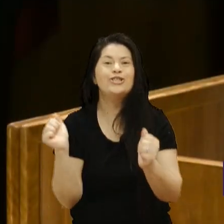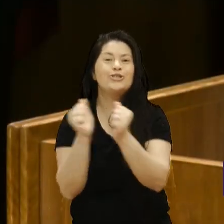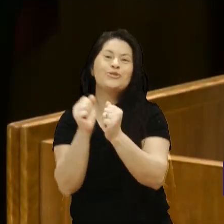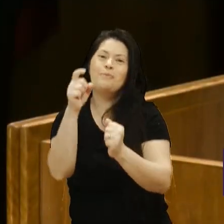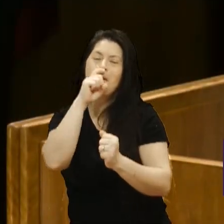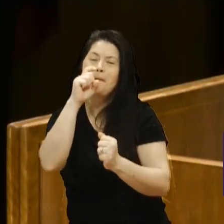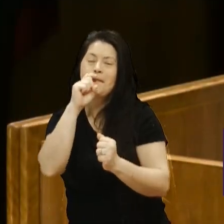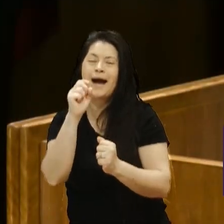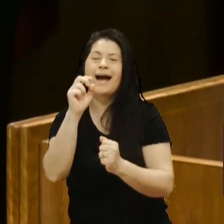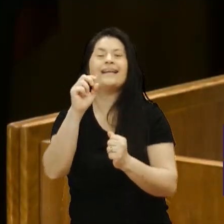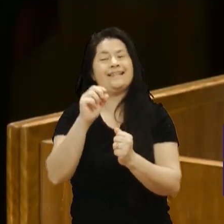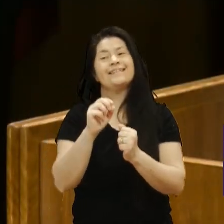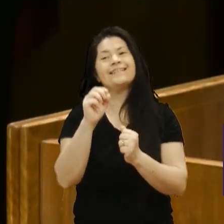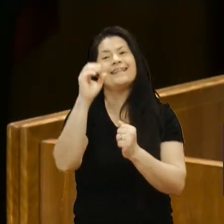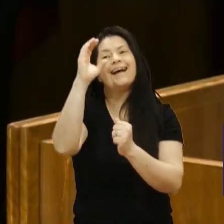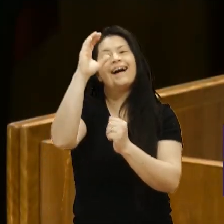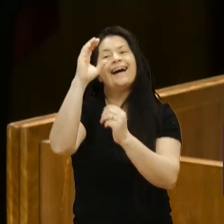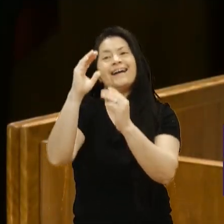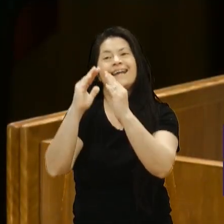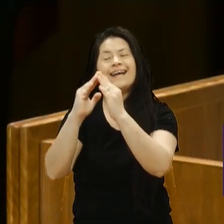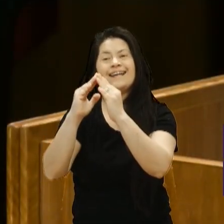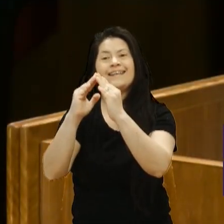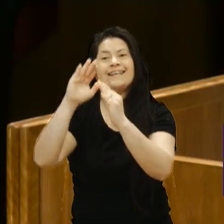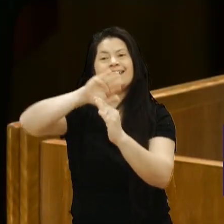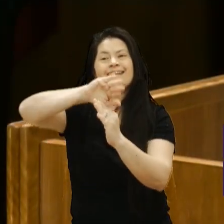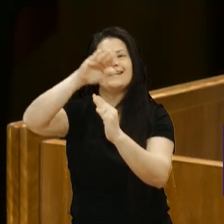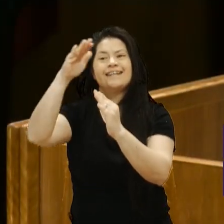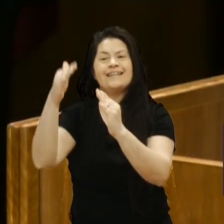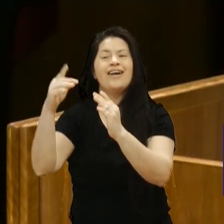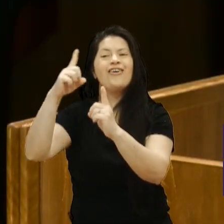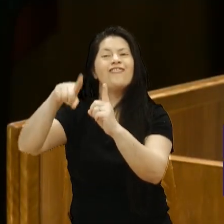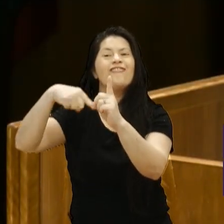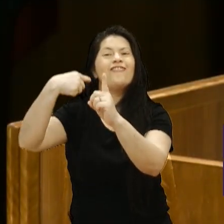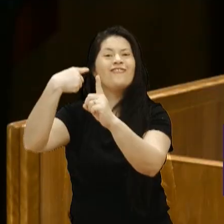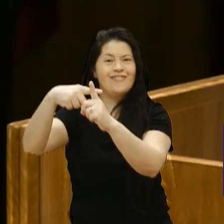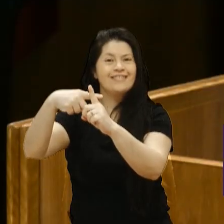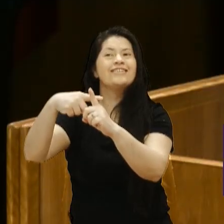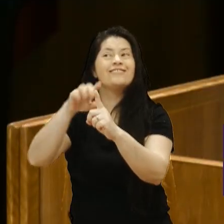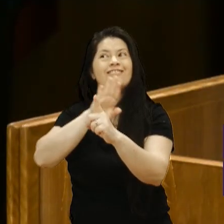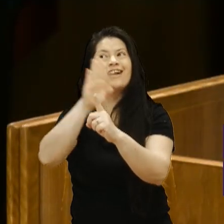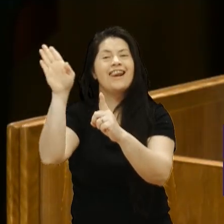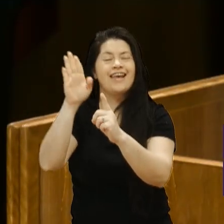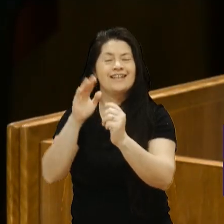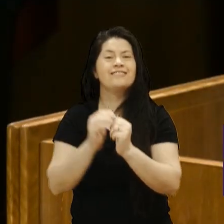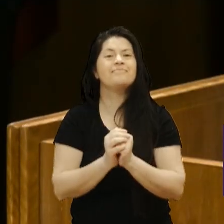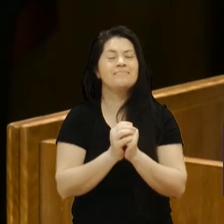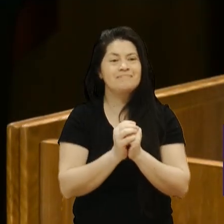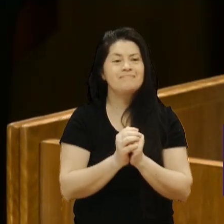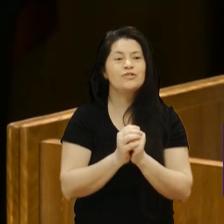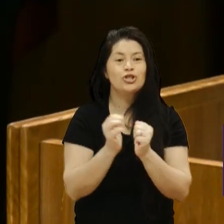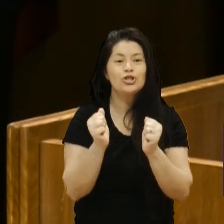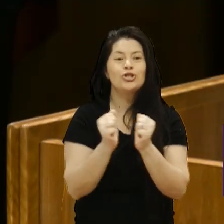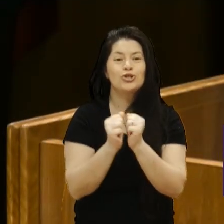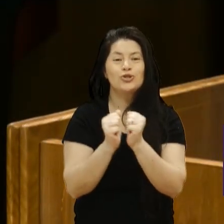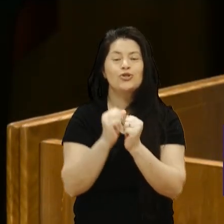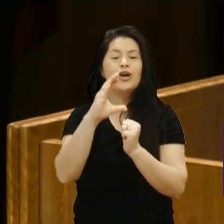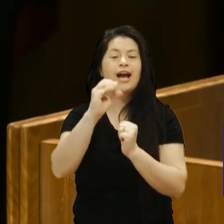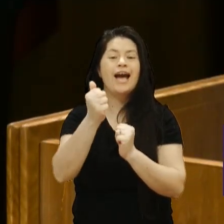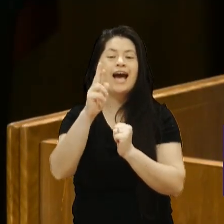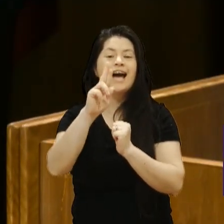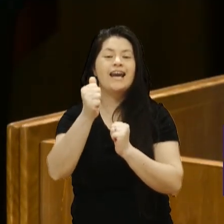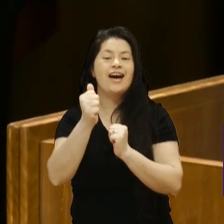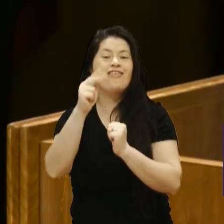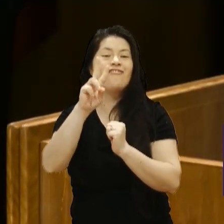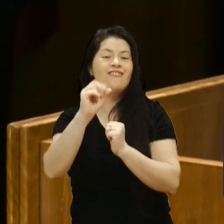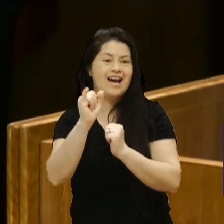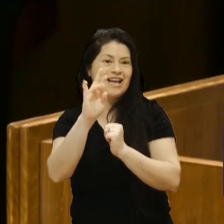Então isso eu não vou esquecer jamais dessa parte da minha história que a Livraria Rossi fez com que acontecesse, porque